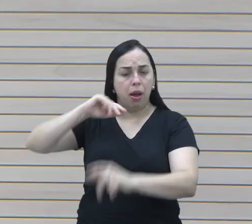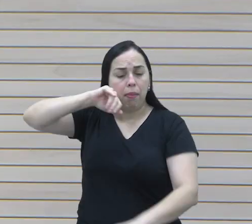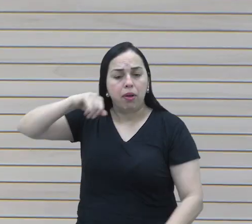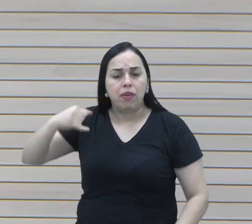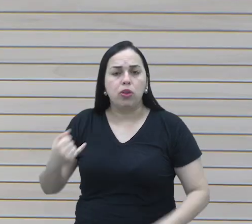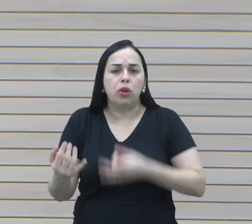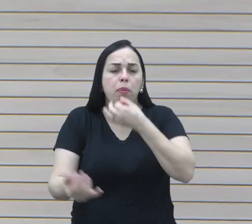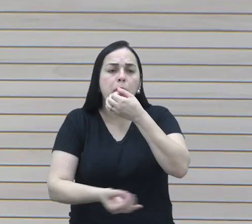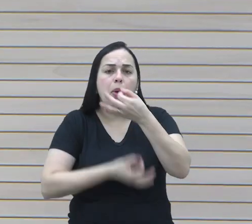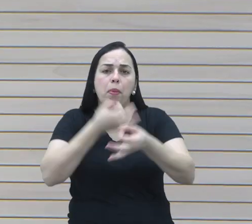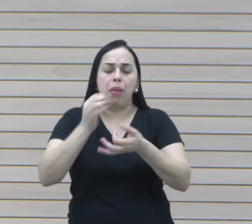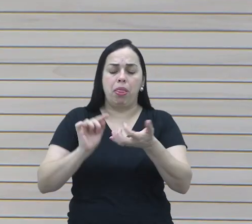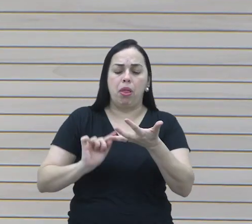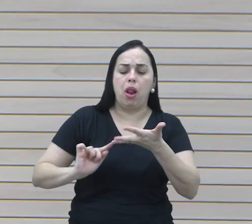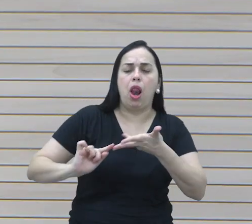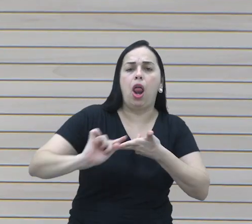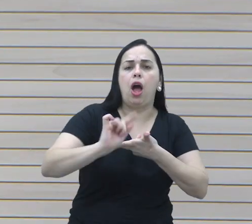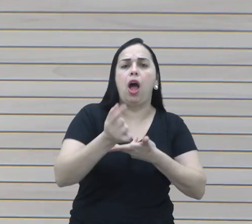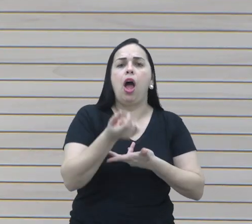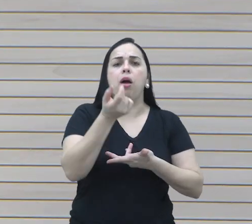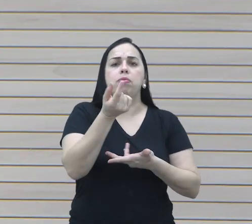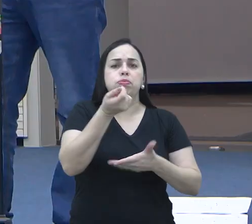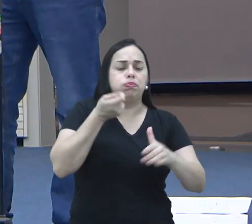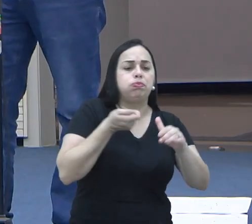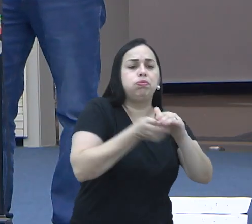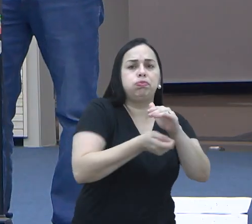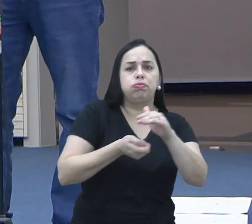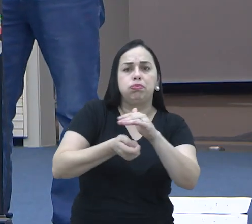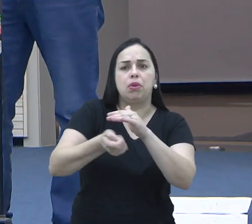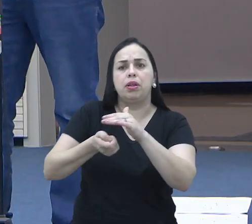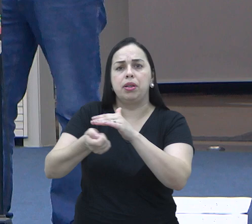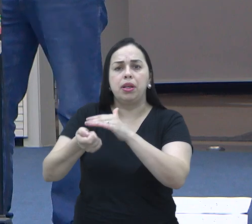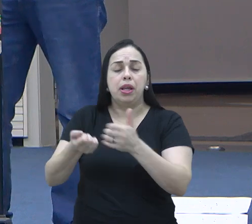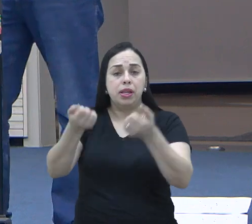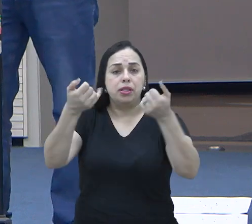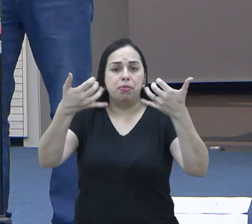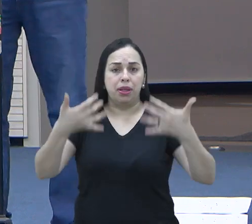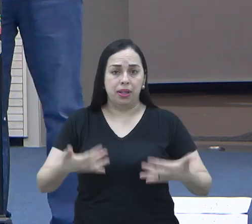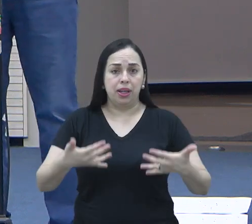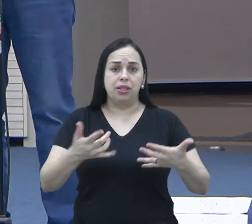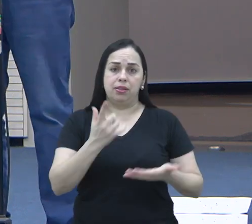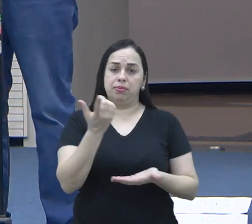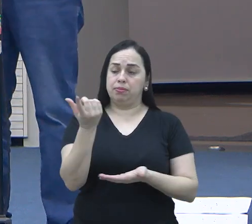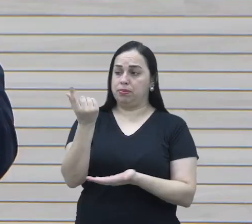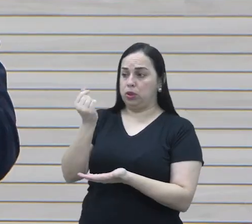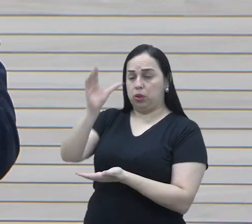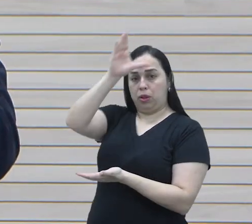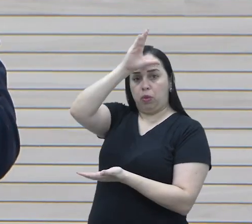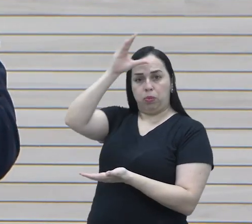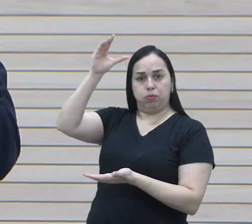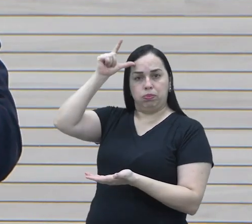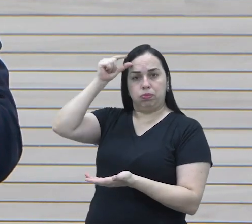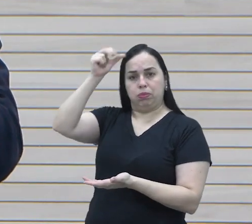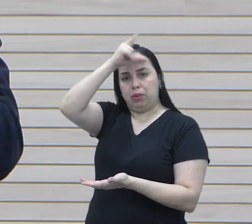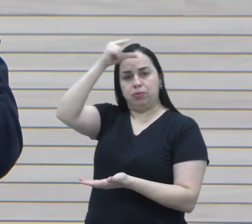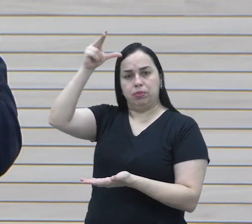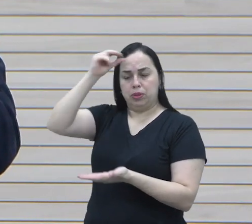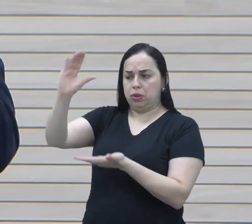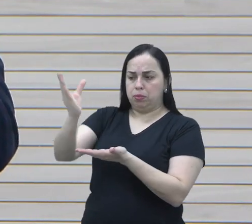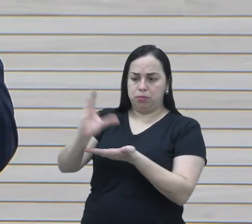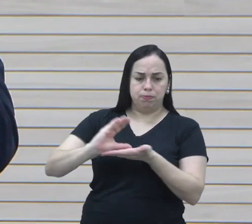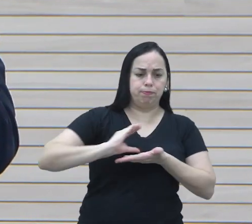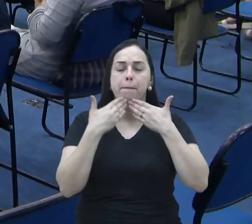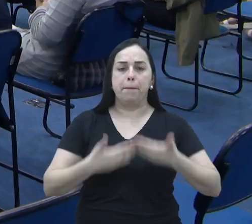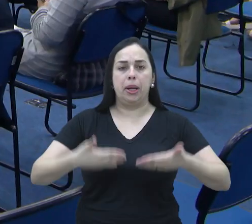ocasião para apontar sugestões de investimentos e comentar sobre a destinação dos recursos públicos prevista no orçamento